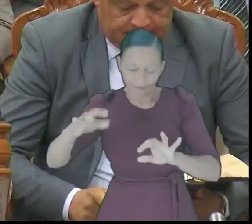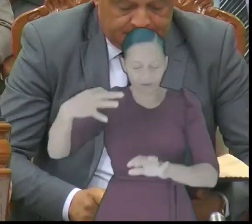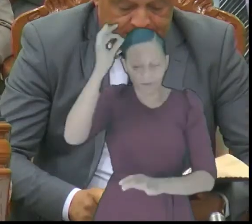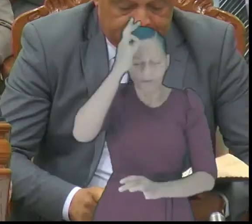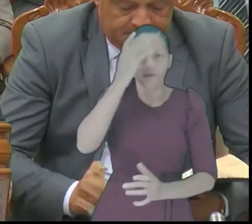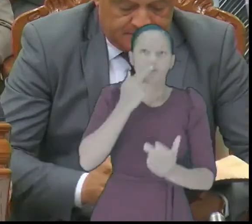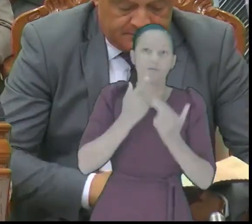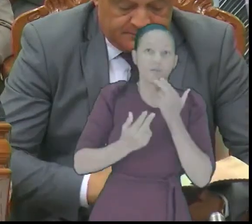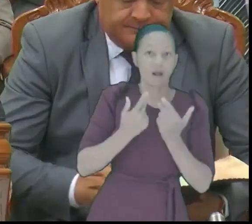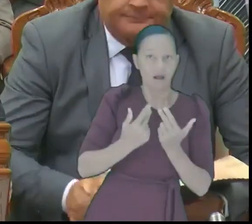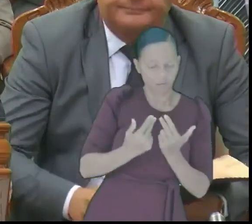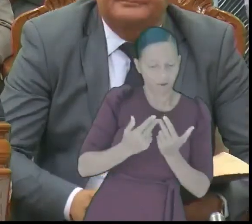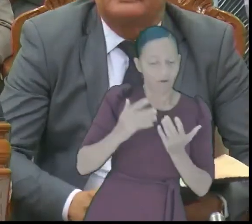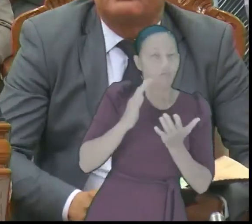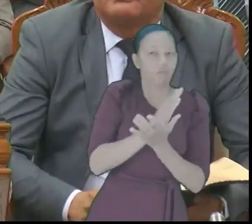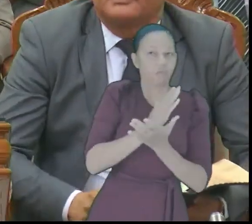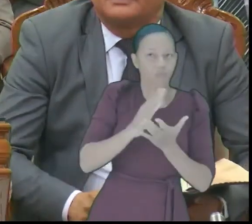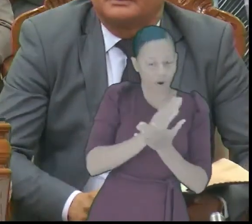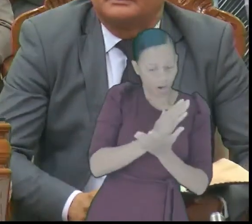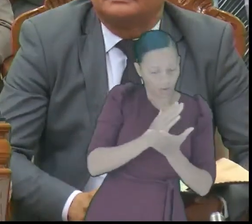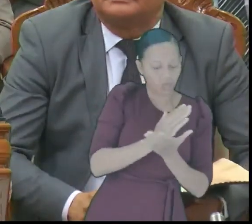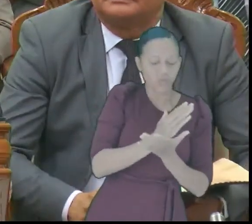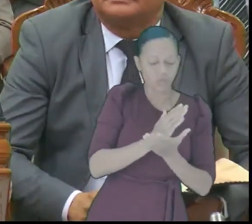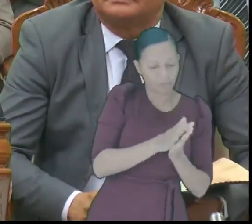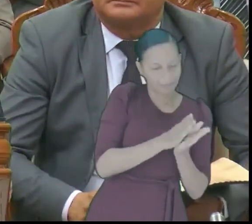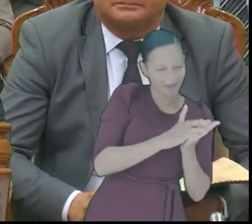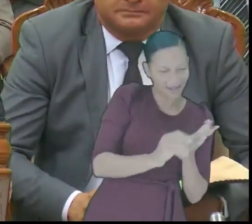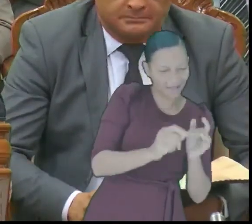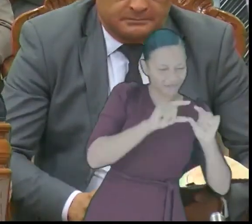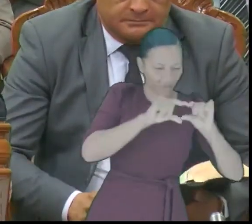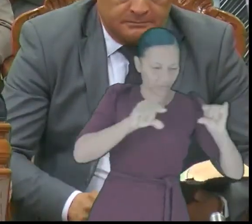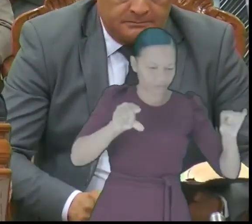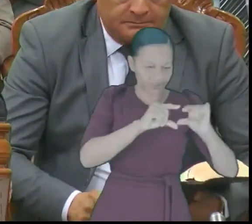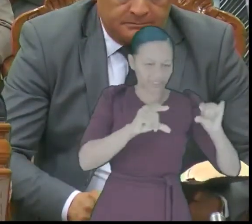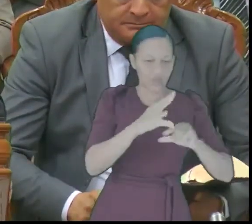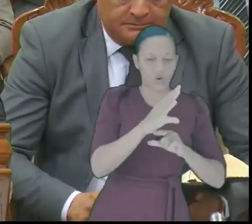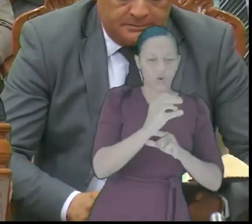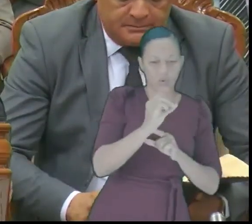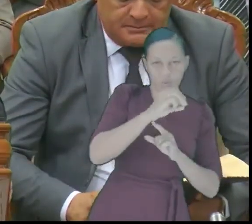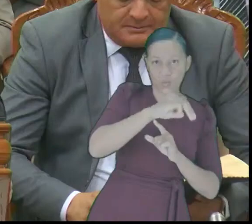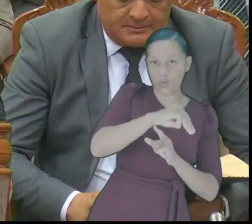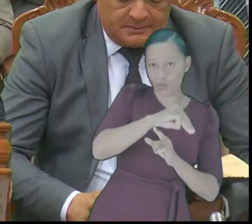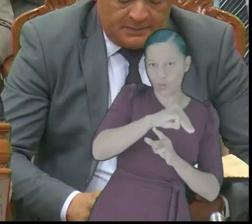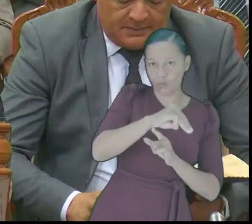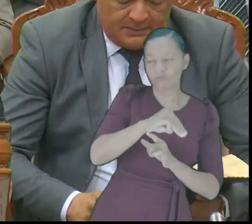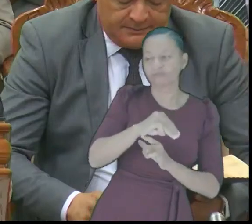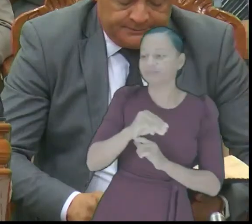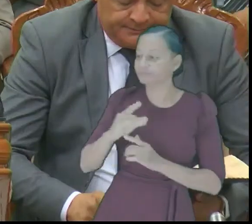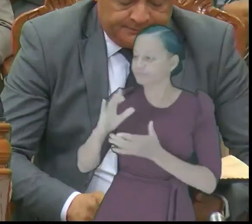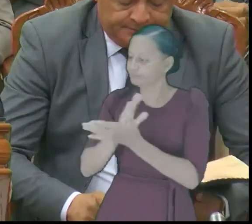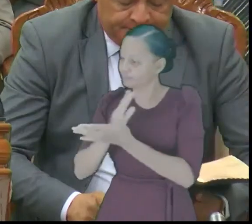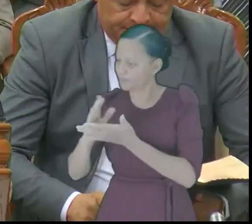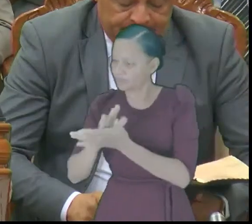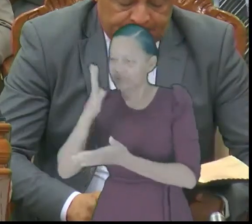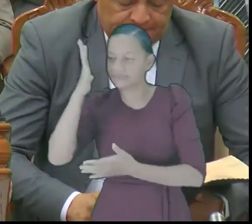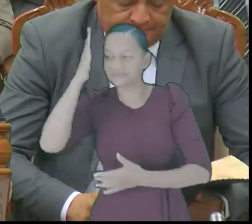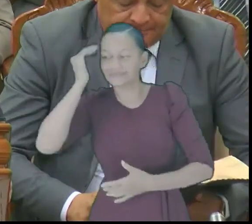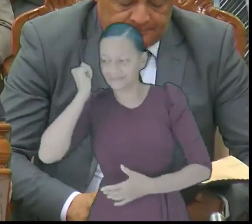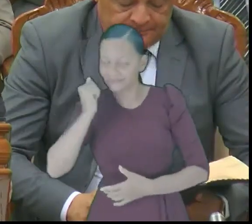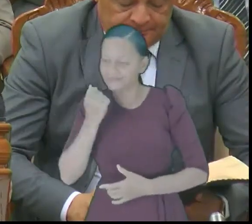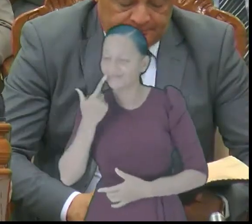Santo. Algumas Bíblias dizem com, mas os que entendem do grego dizem que é mais correto traduzir